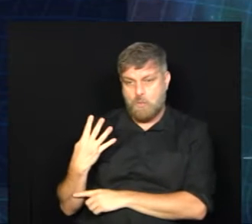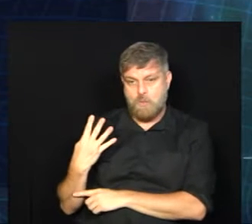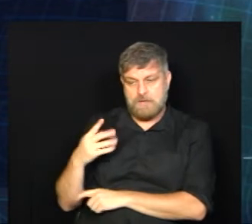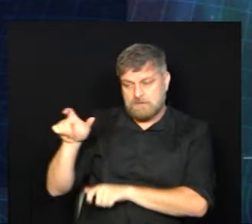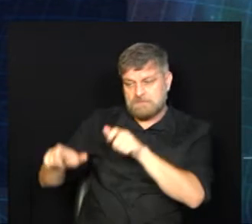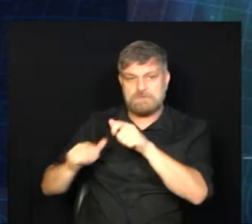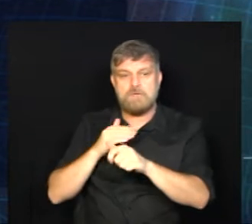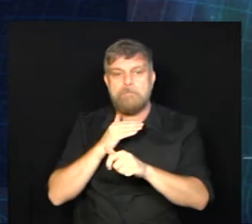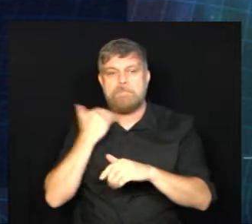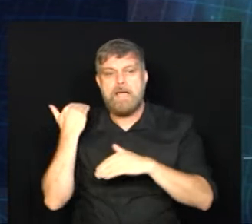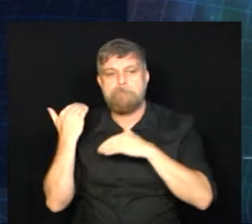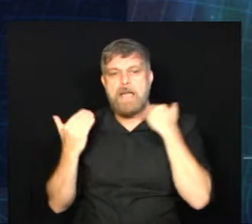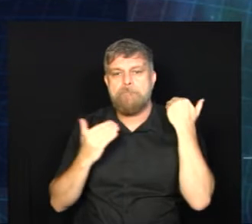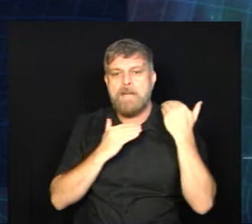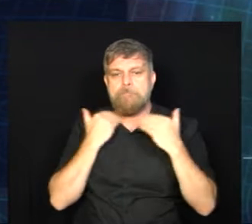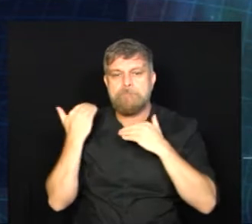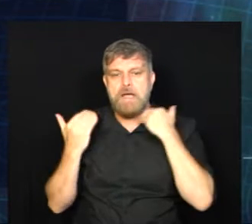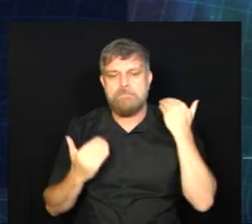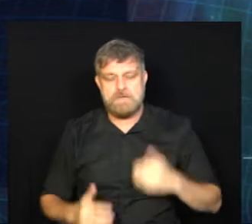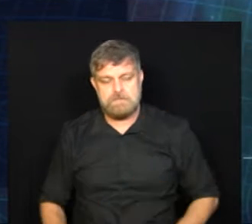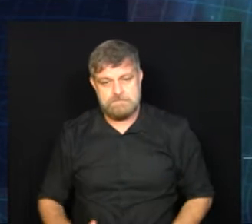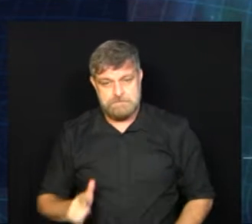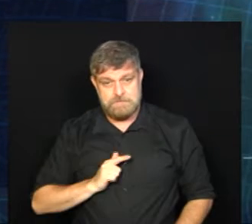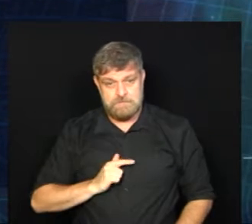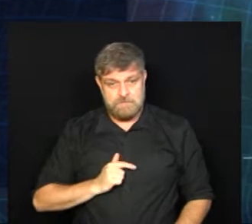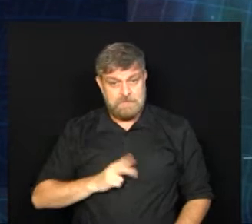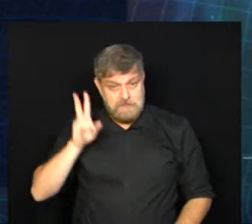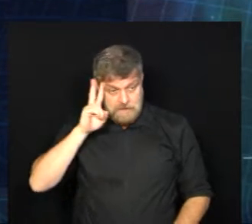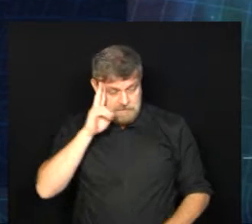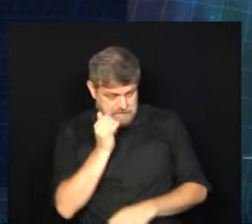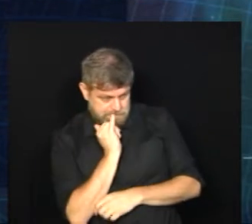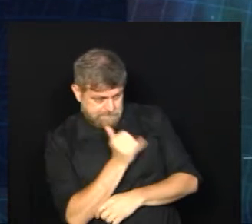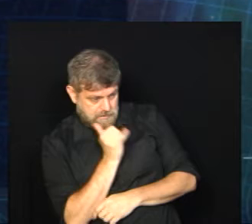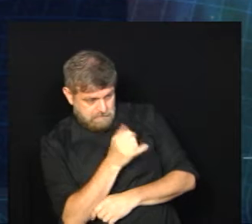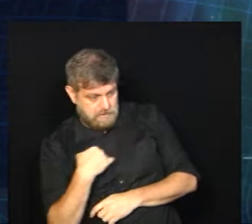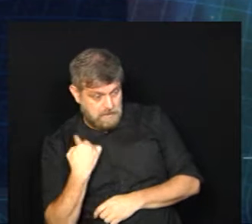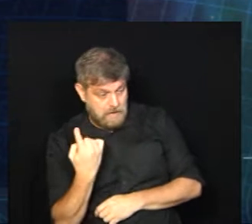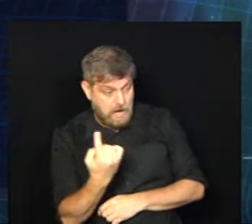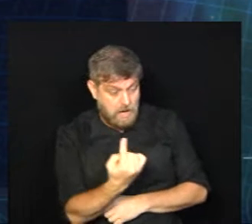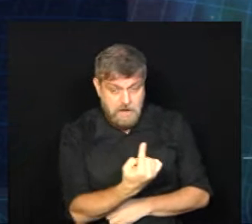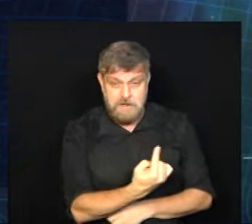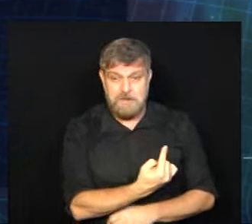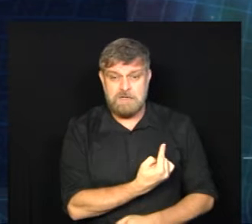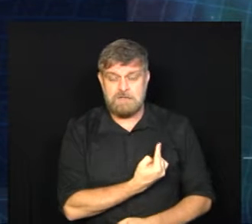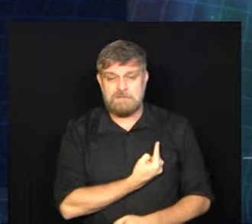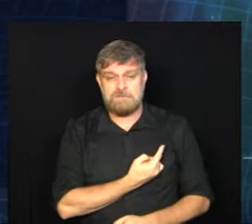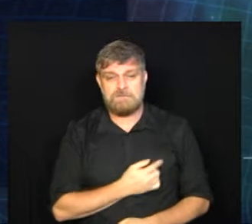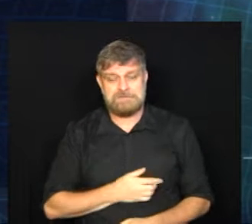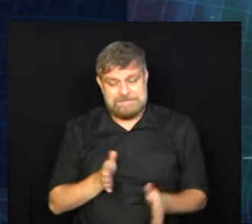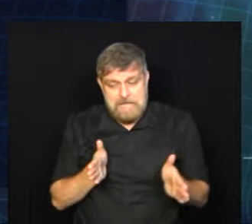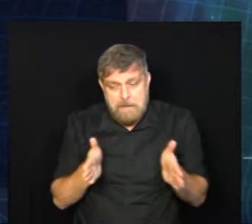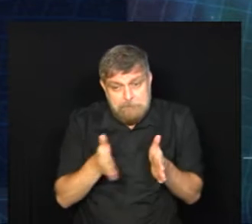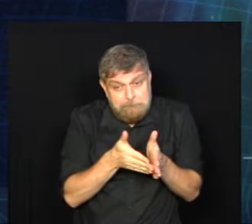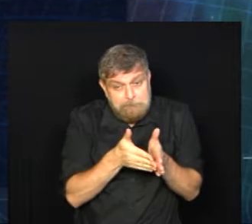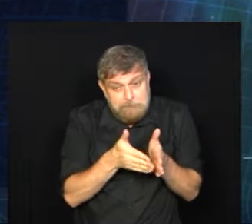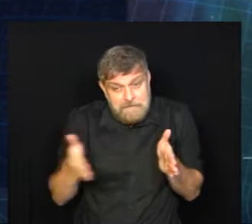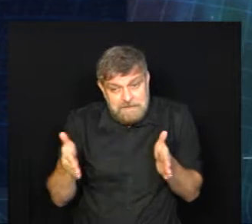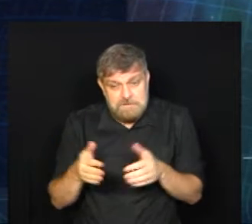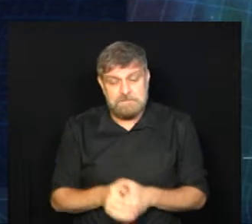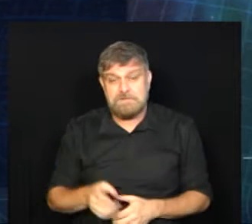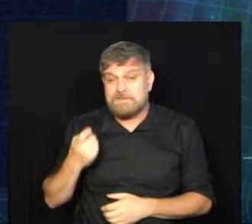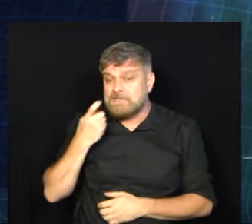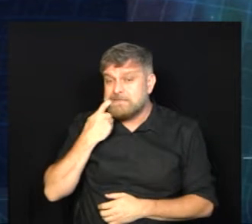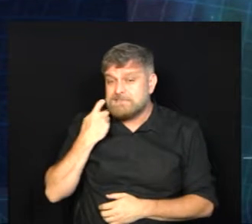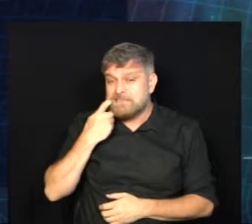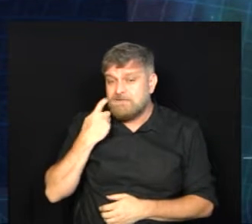óbitos. E é importante salientar, Gabriel, que nós estamos aí num momento em que na última